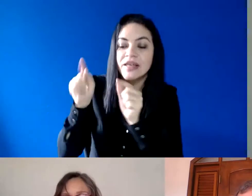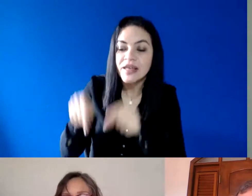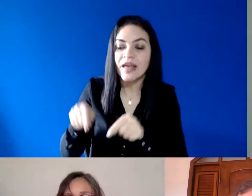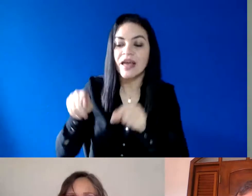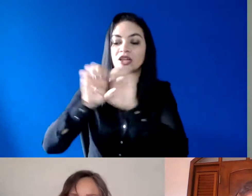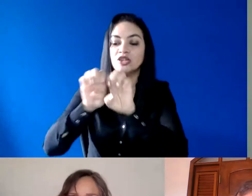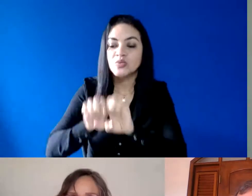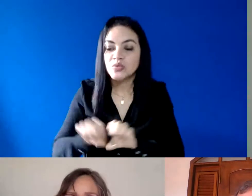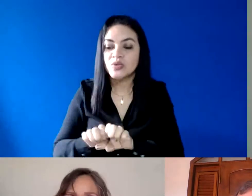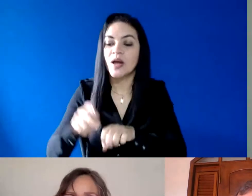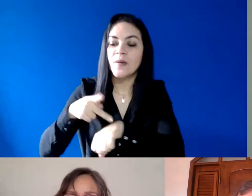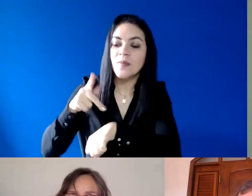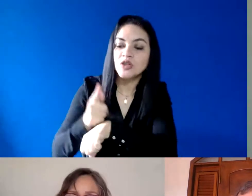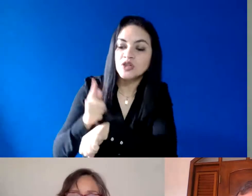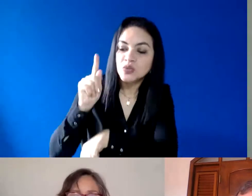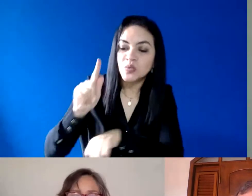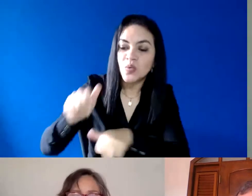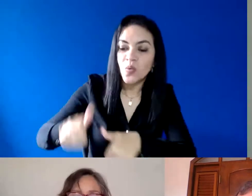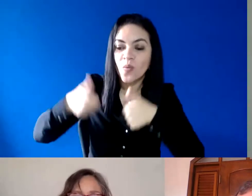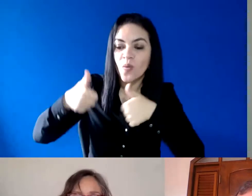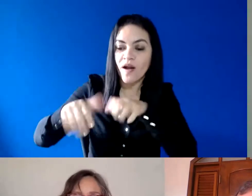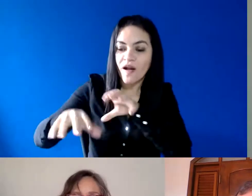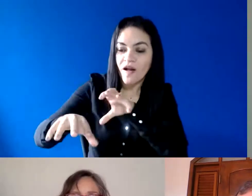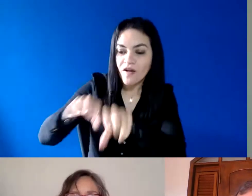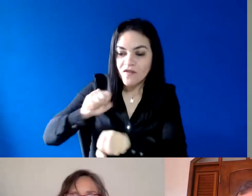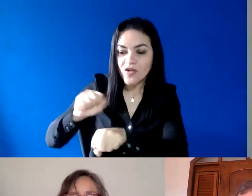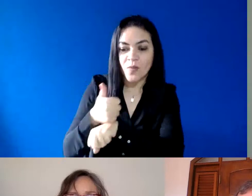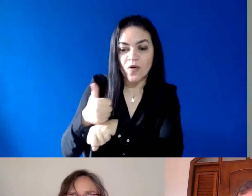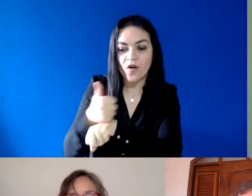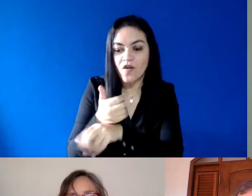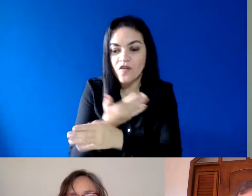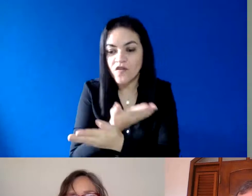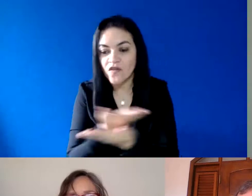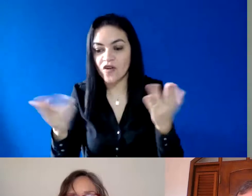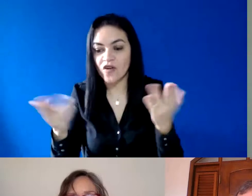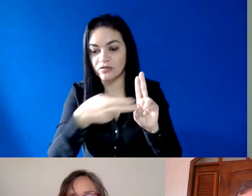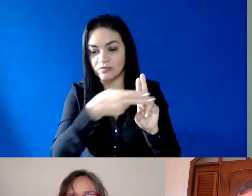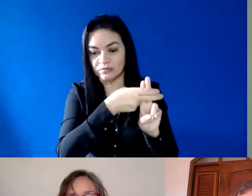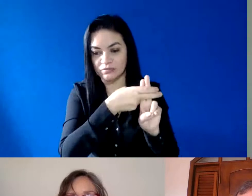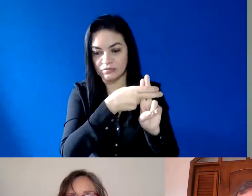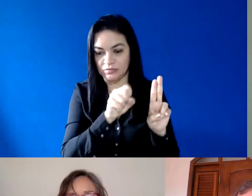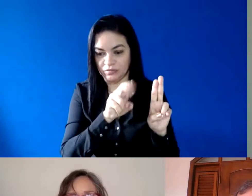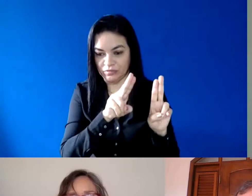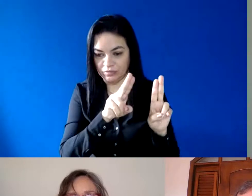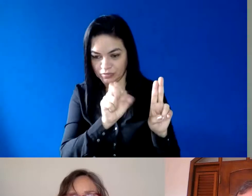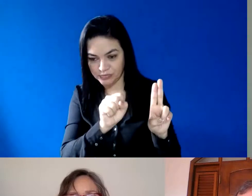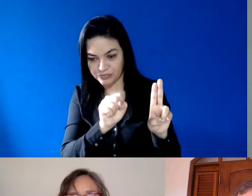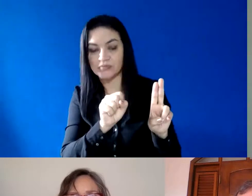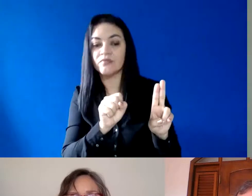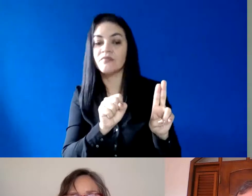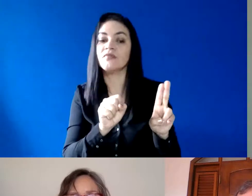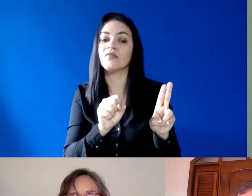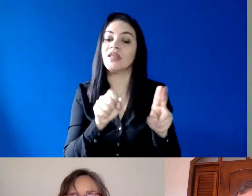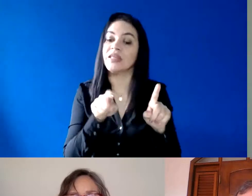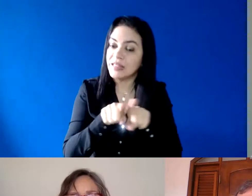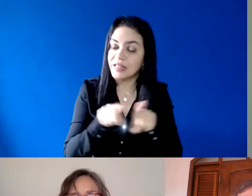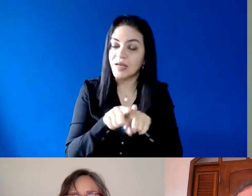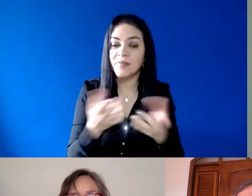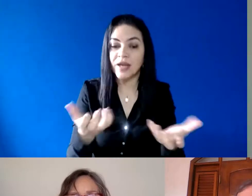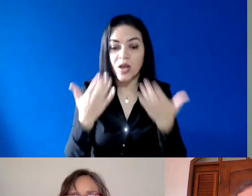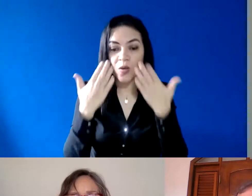pós-graduação, qualificação profissional dos profissionais do Sistema Único de Saúde. Queria em público também